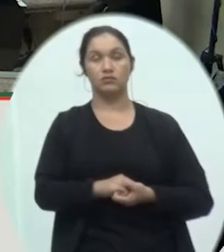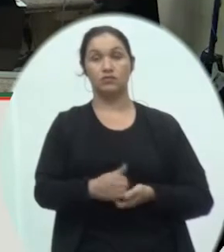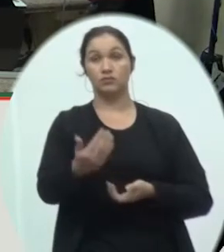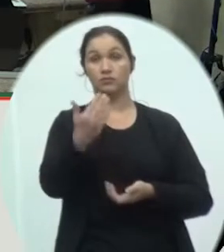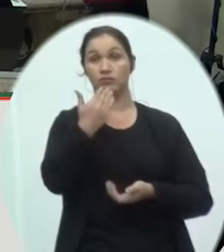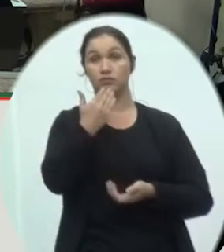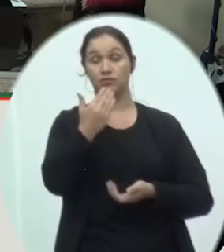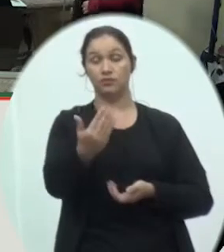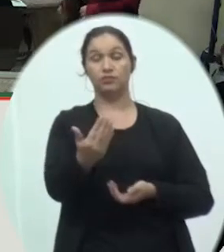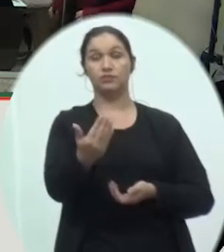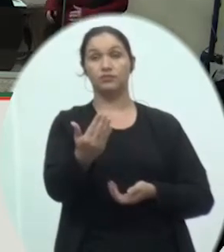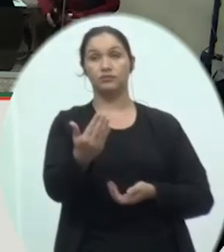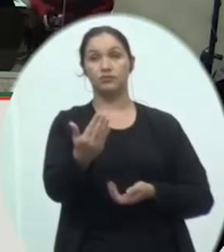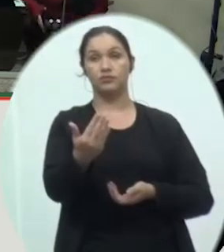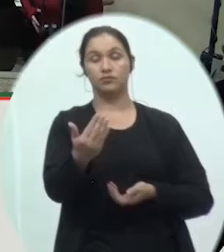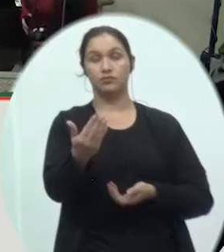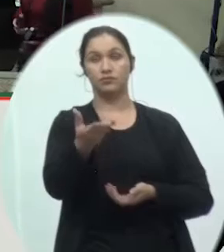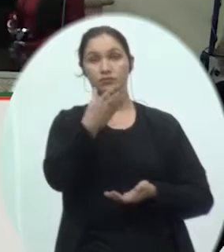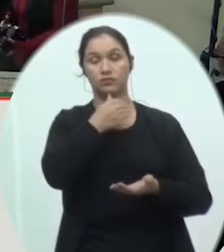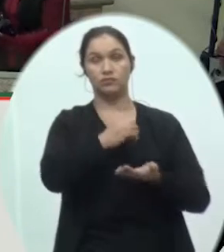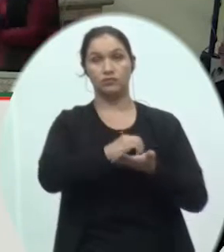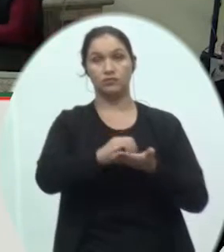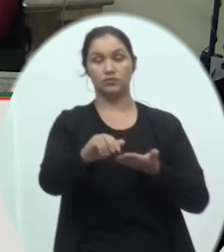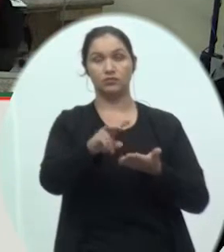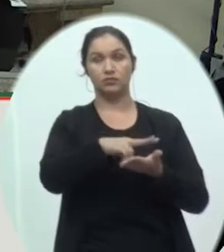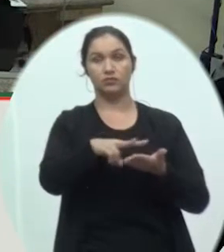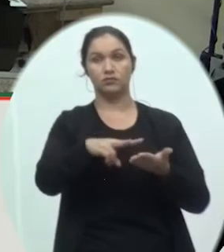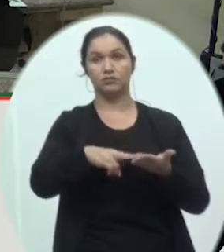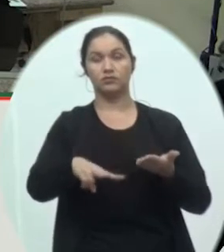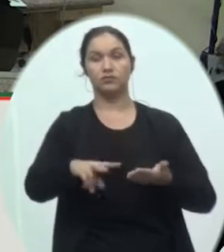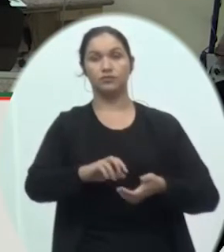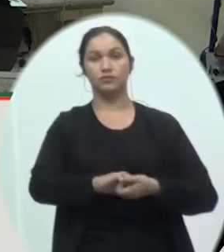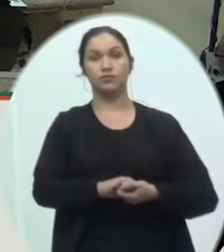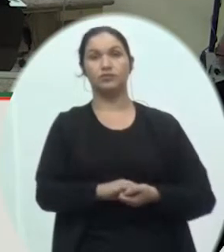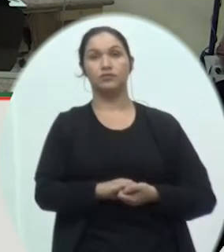Solicito ao senhor secretário que faça a leitura da matéria.